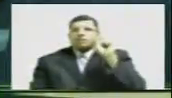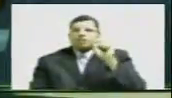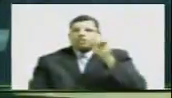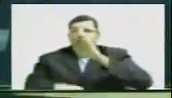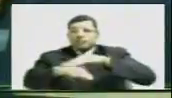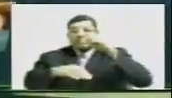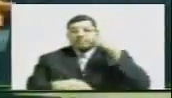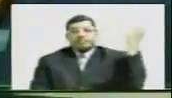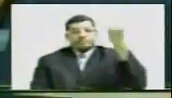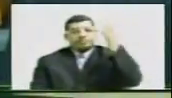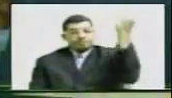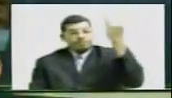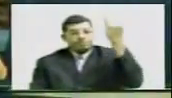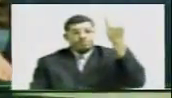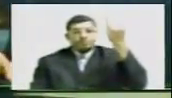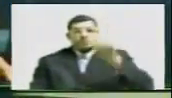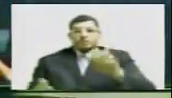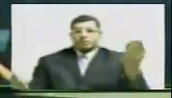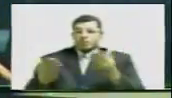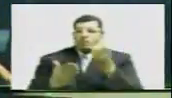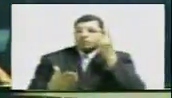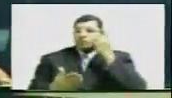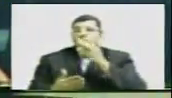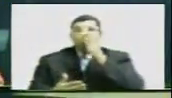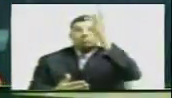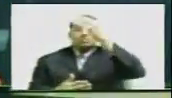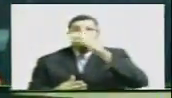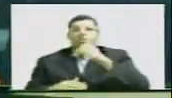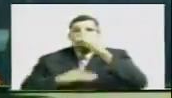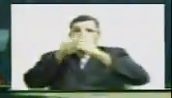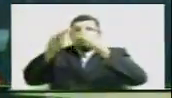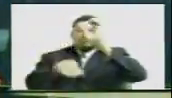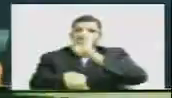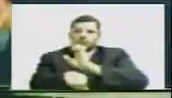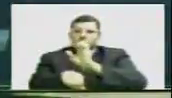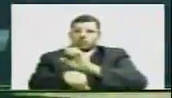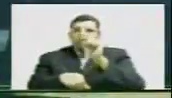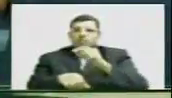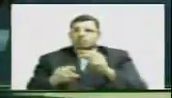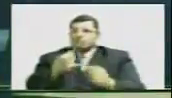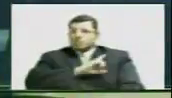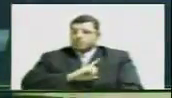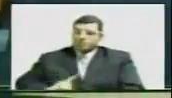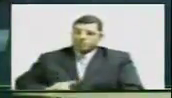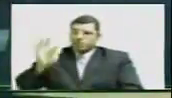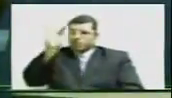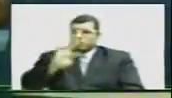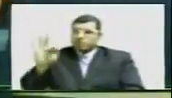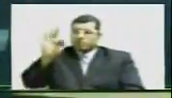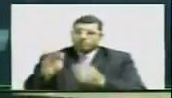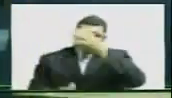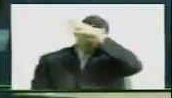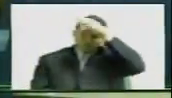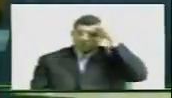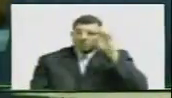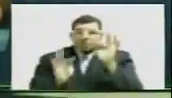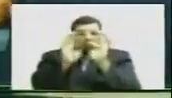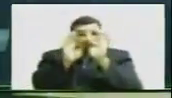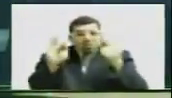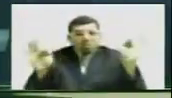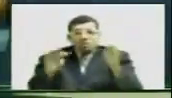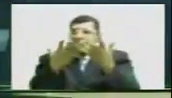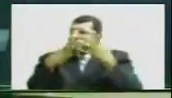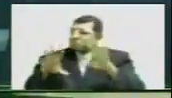de mais importante para o presente e para o futuro desenvolvimento do estado, e os deputados federais do Amazonas